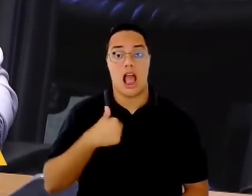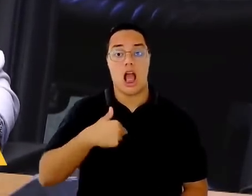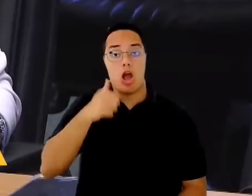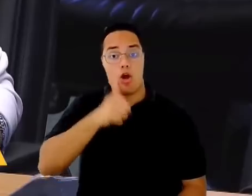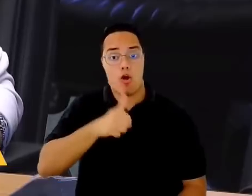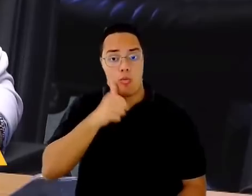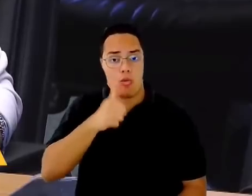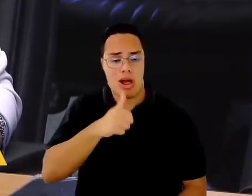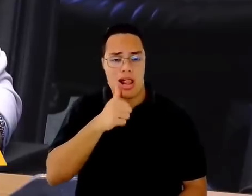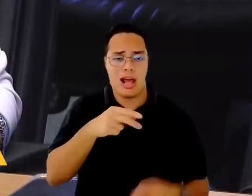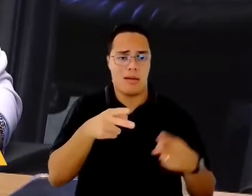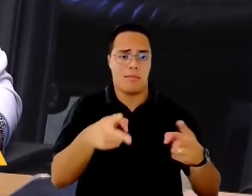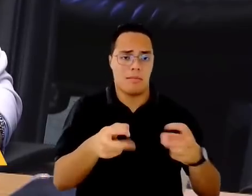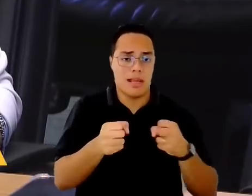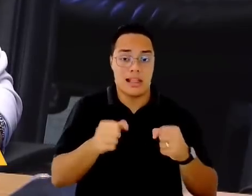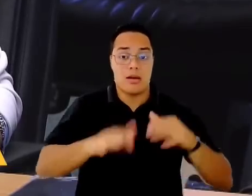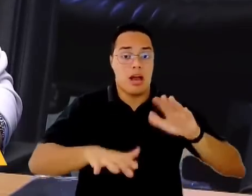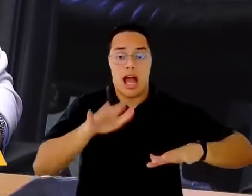valor